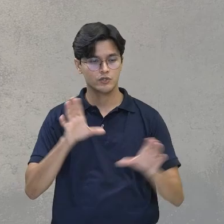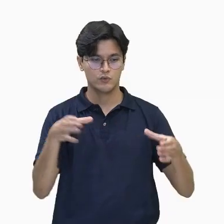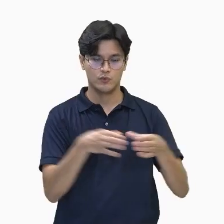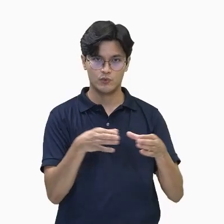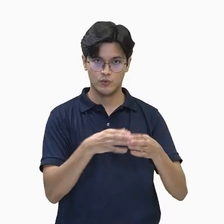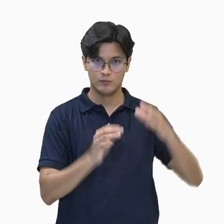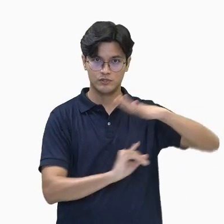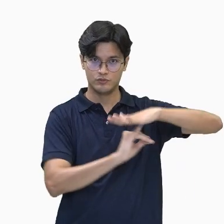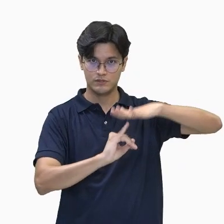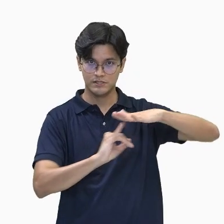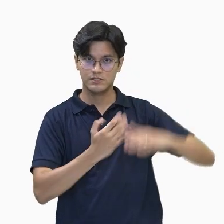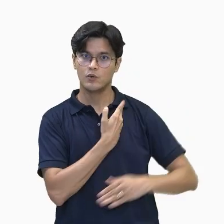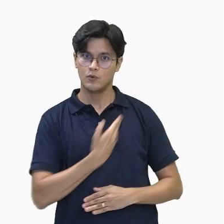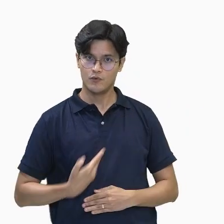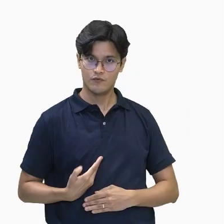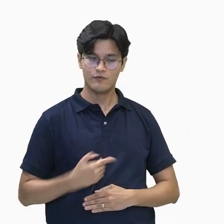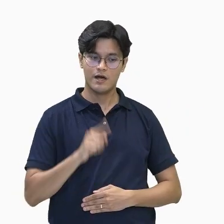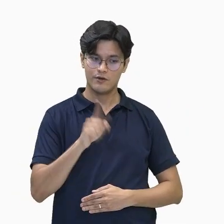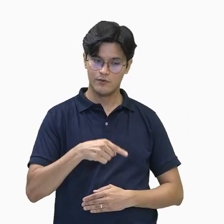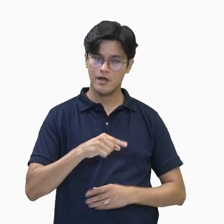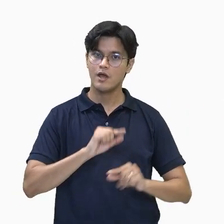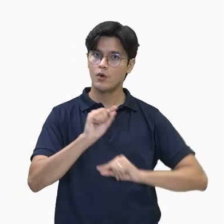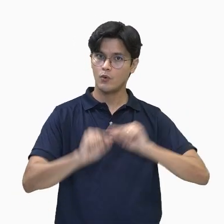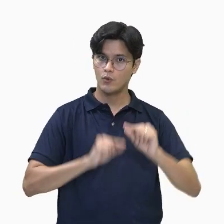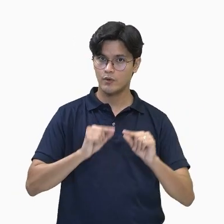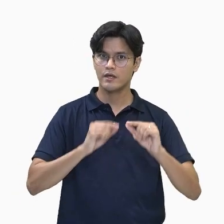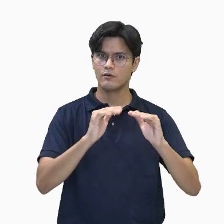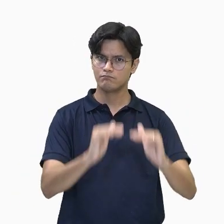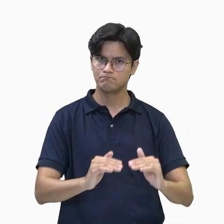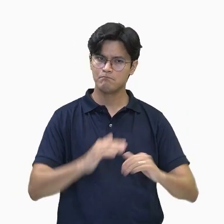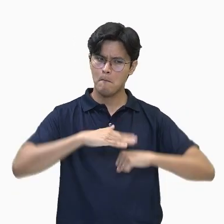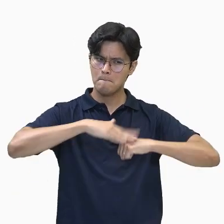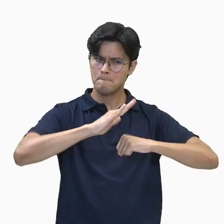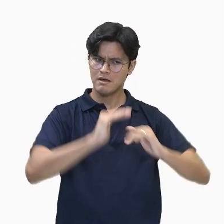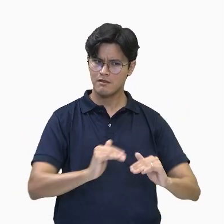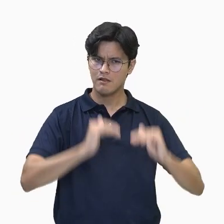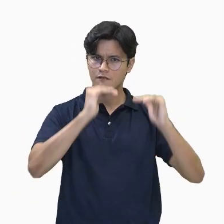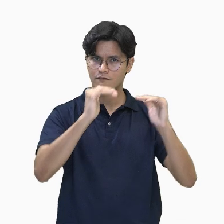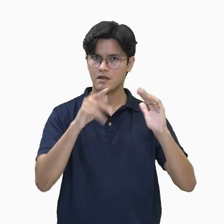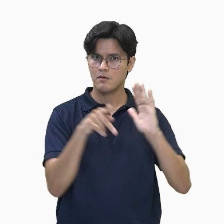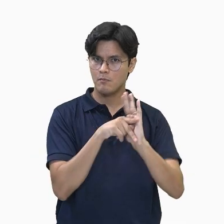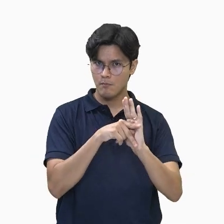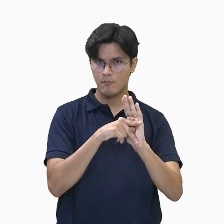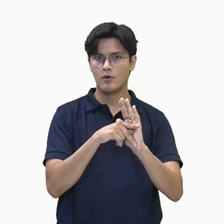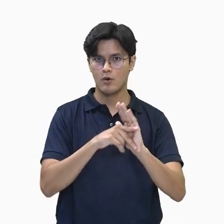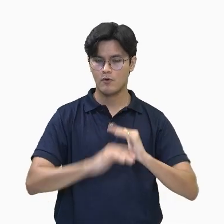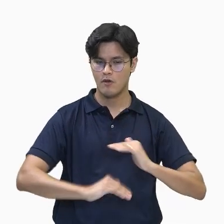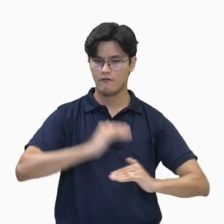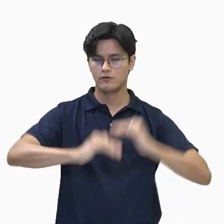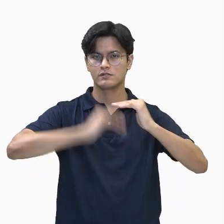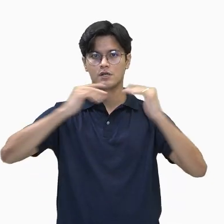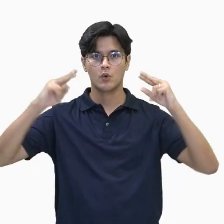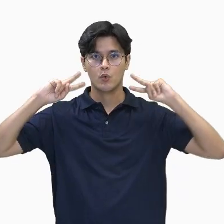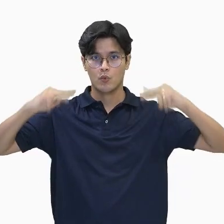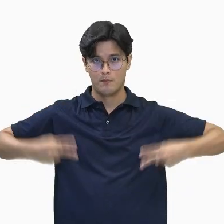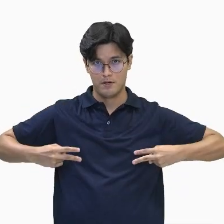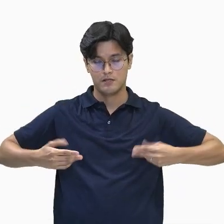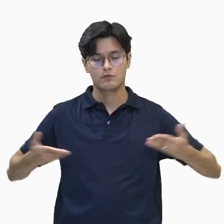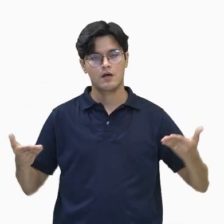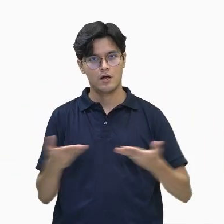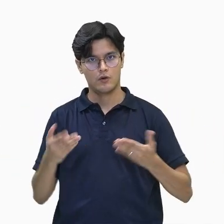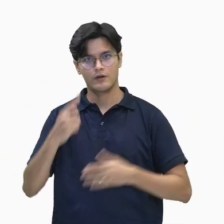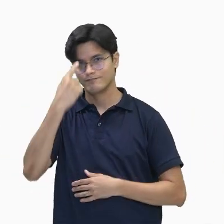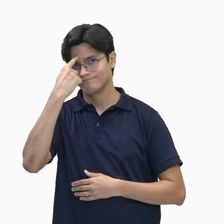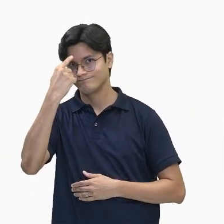humana. Então, vamos começar agora a ver as concepções modernas de Estado. Começando, então,